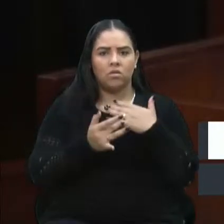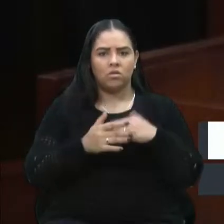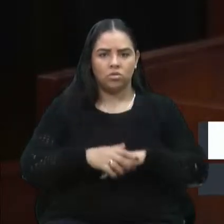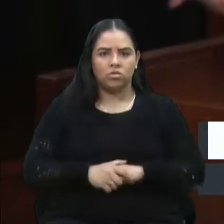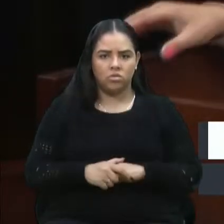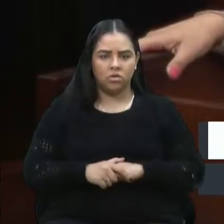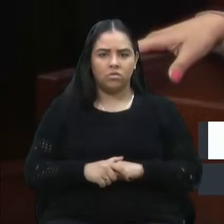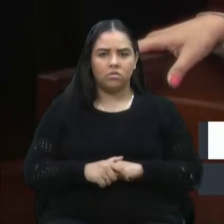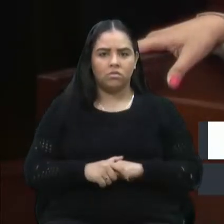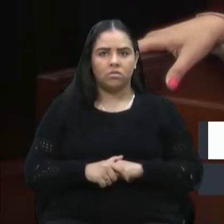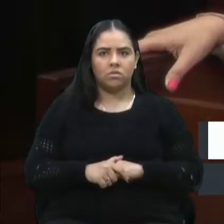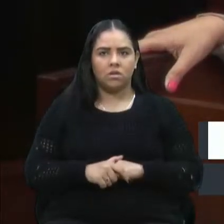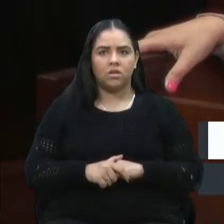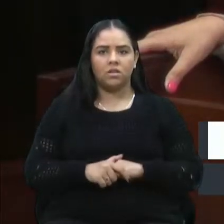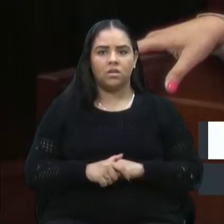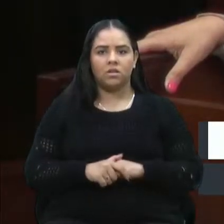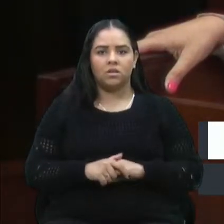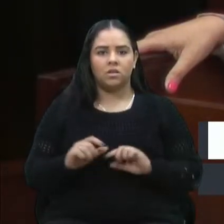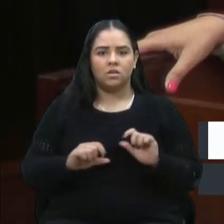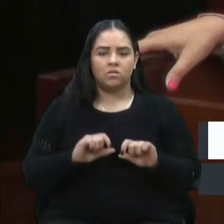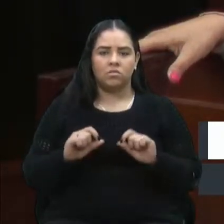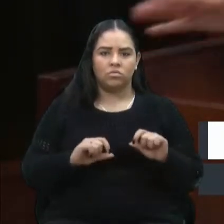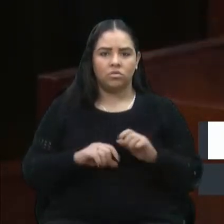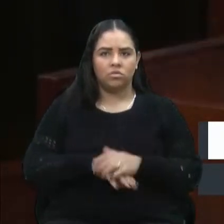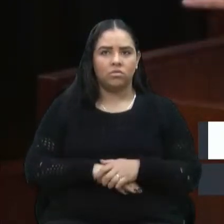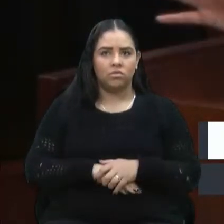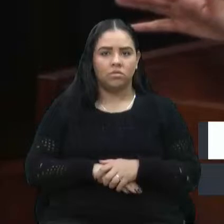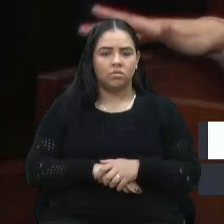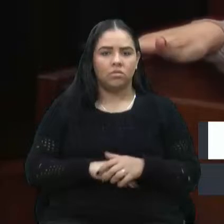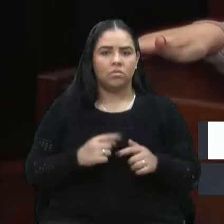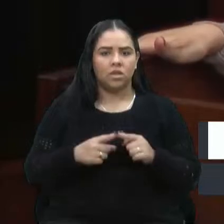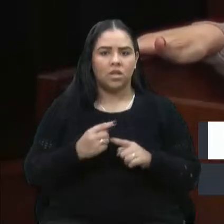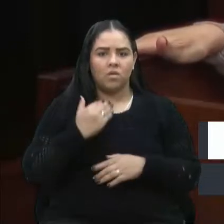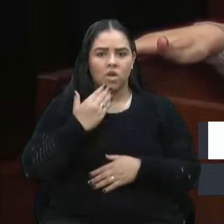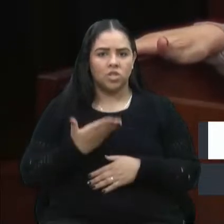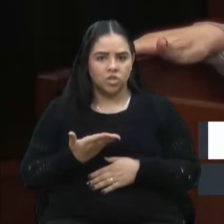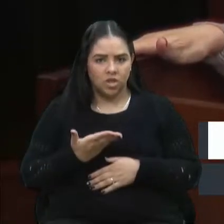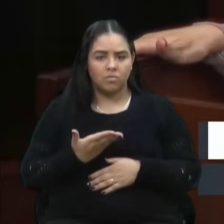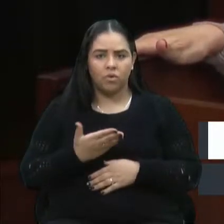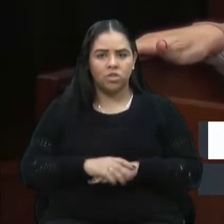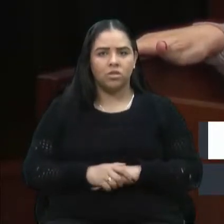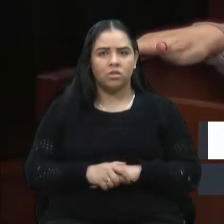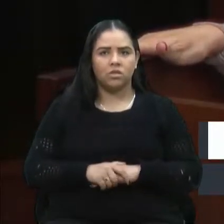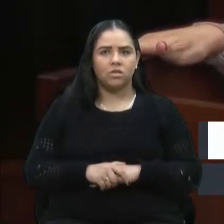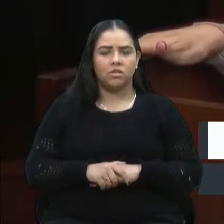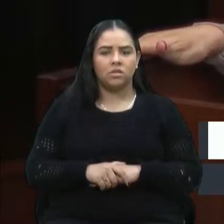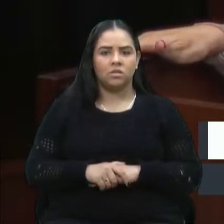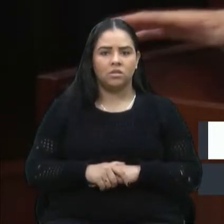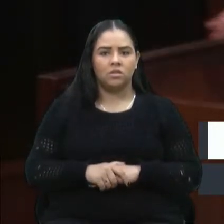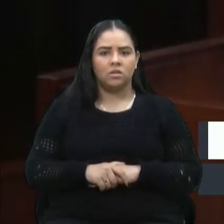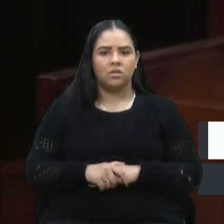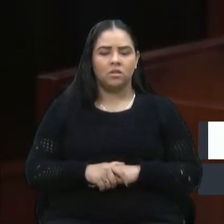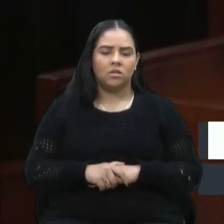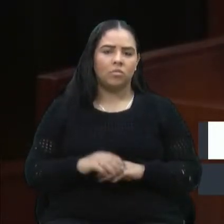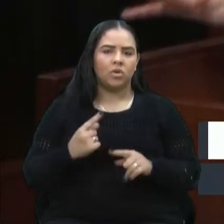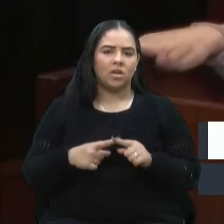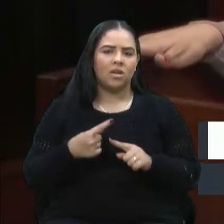anos, desde 2016. Aí não adianta aqui, vereador que defende teto, né, dizer